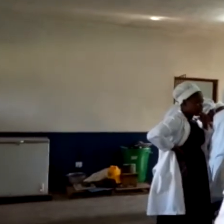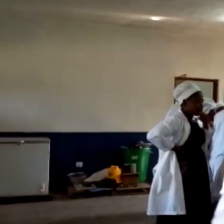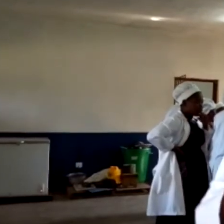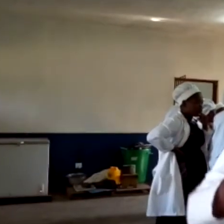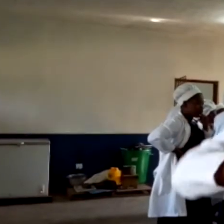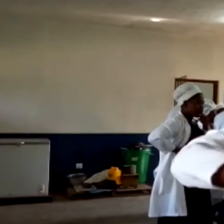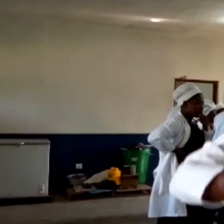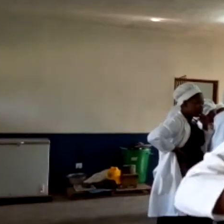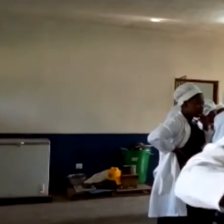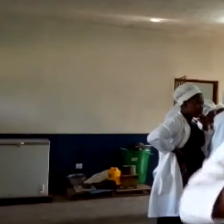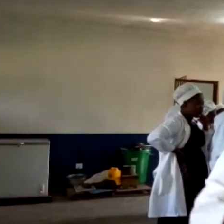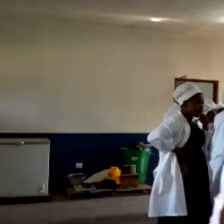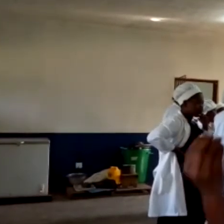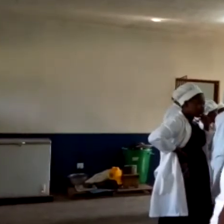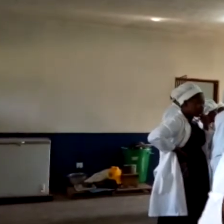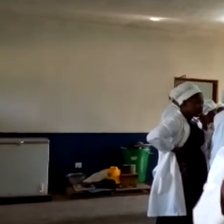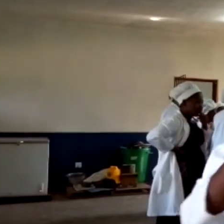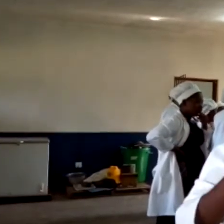Somos um grupo de surdas.